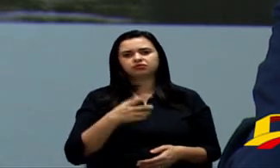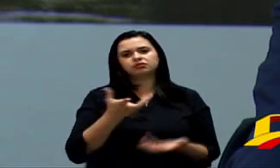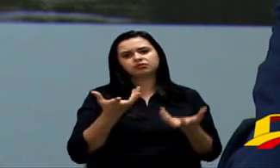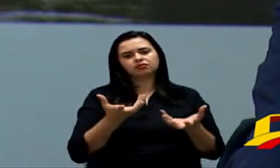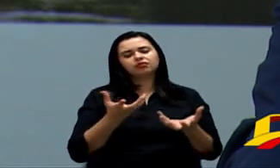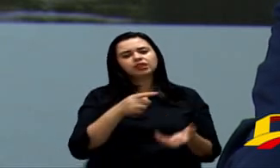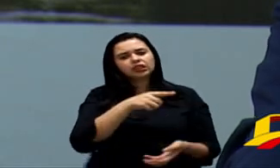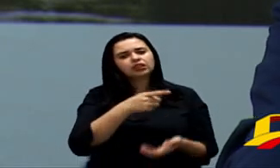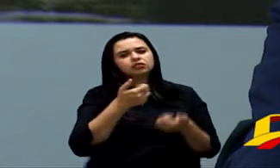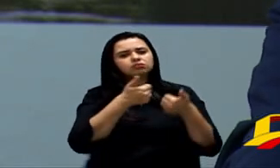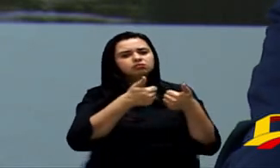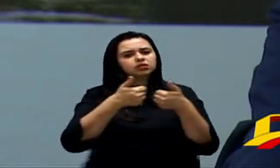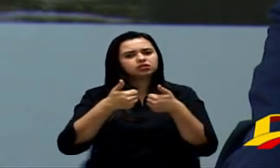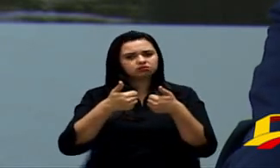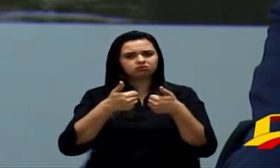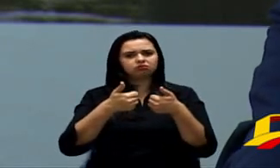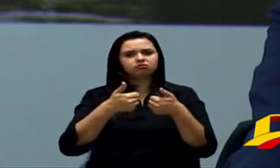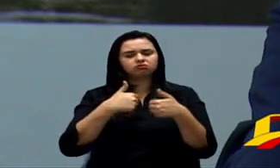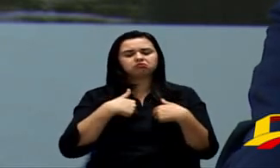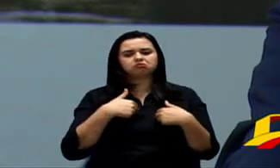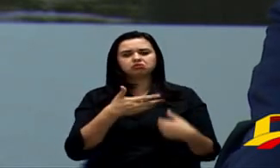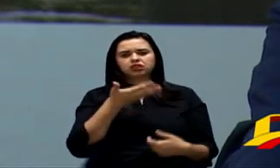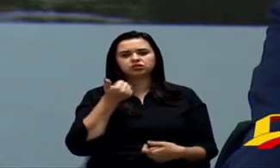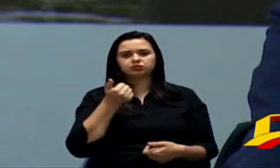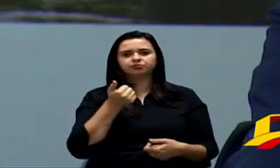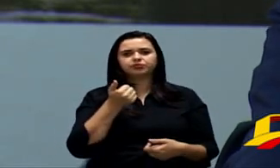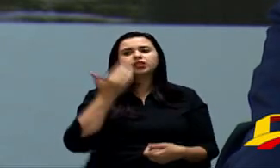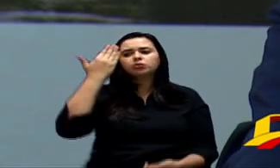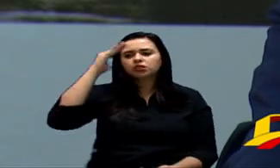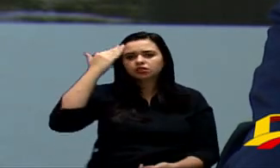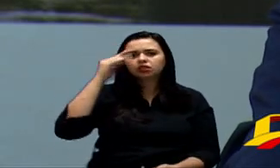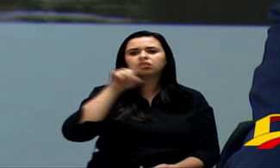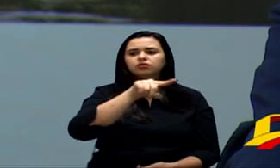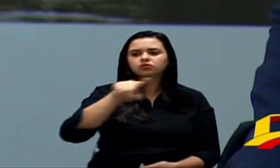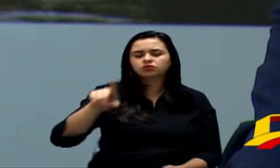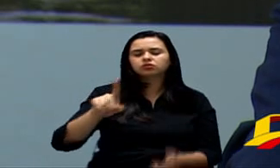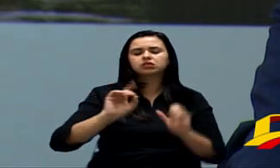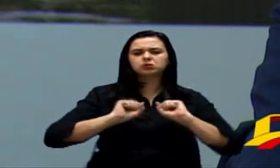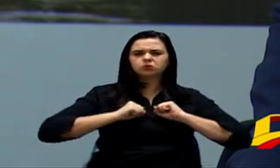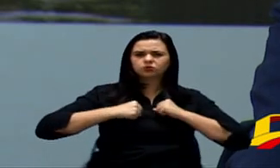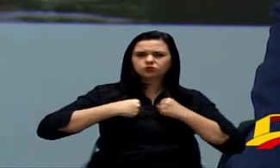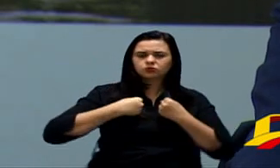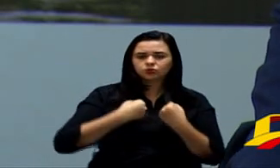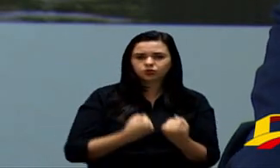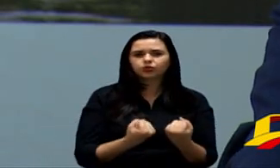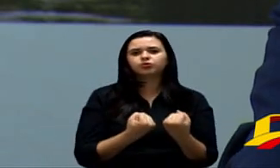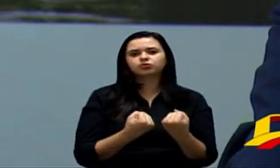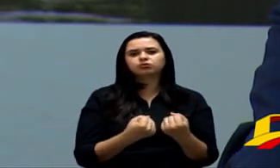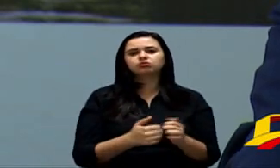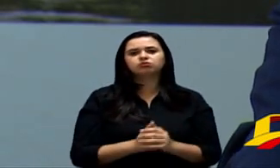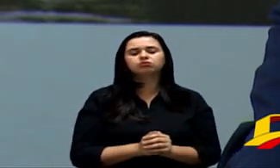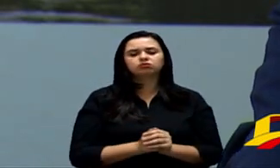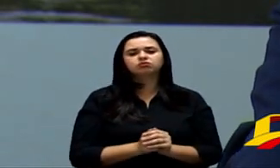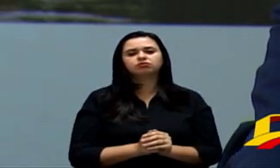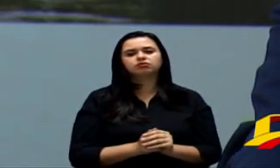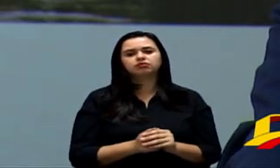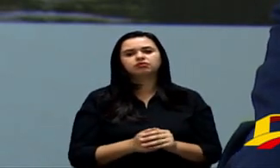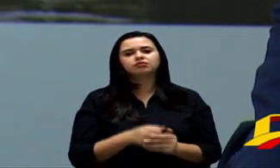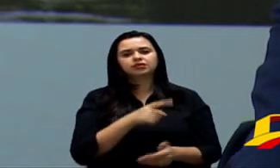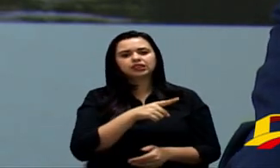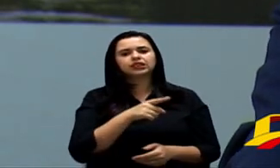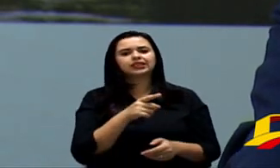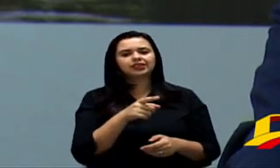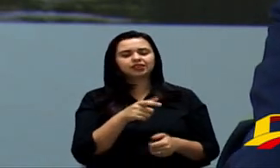o posicionamento, a luta de todos que estão aqui hoje. A nossa causa, a causa de todos que estão aqui é uma só, é o bem